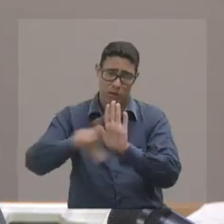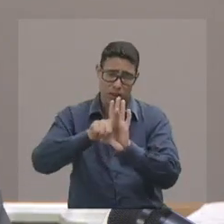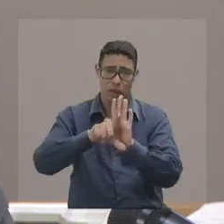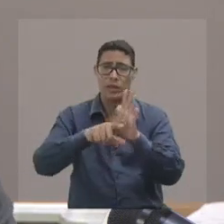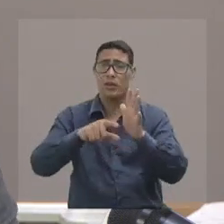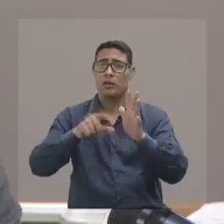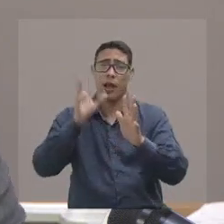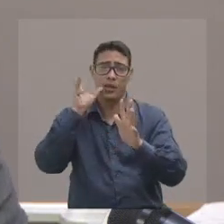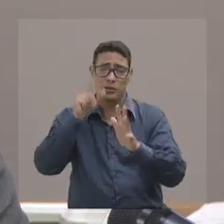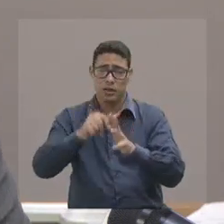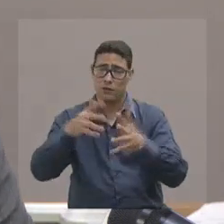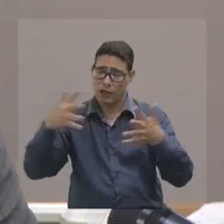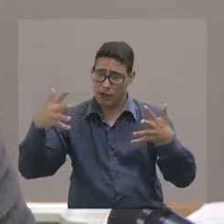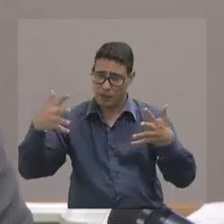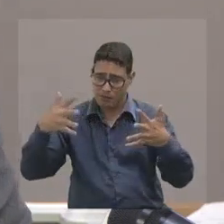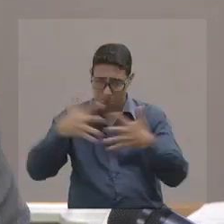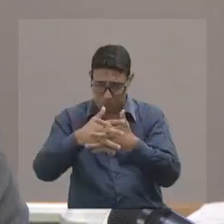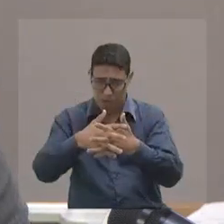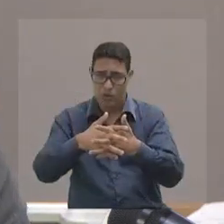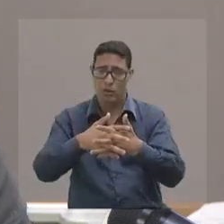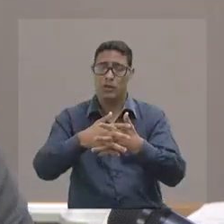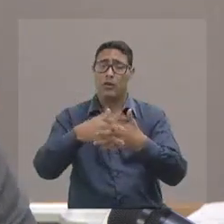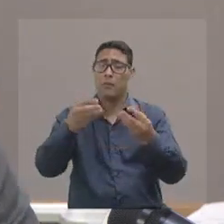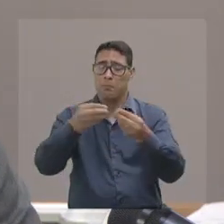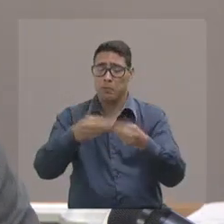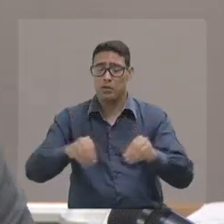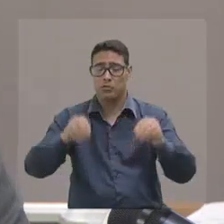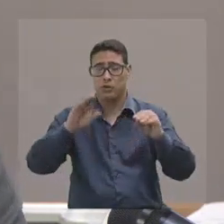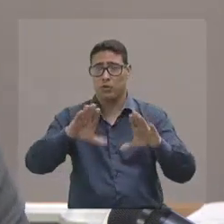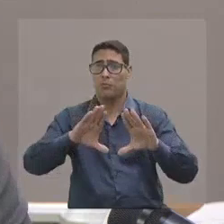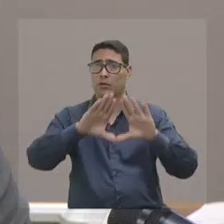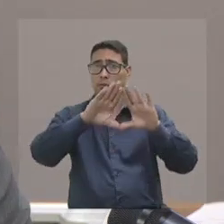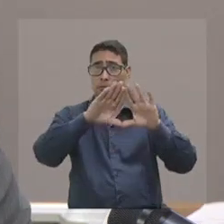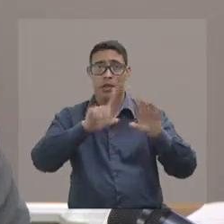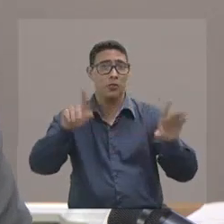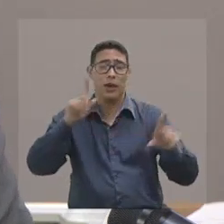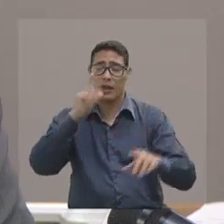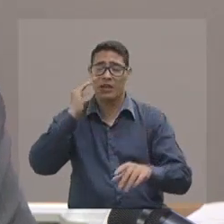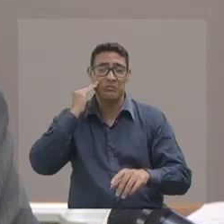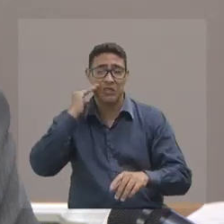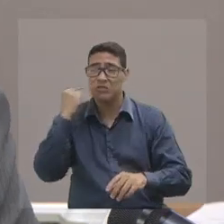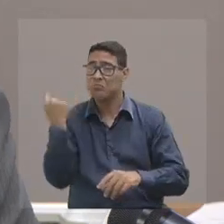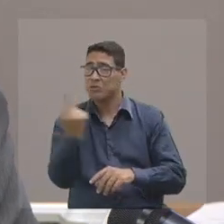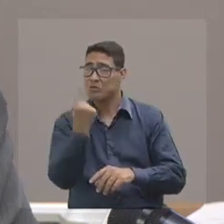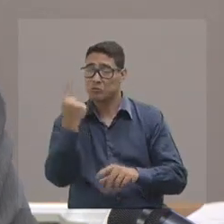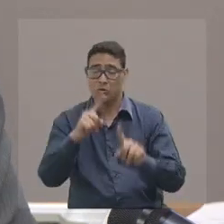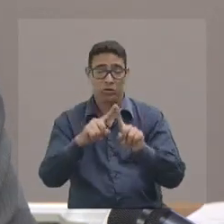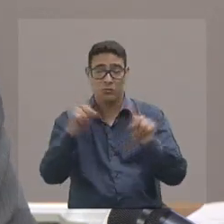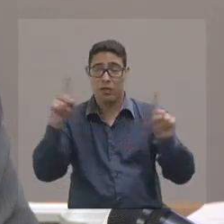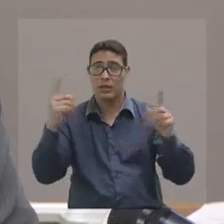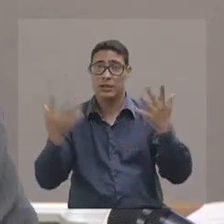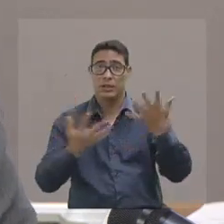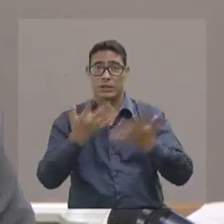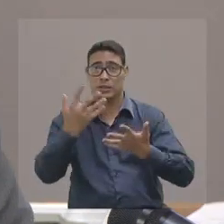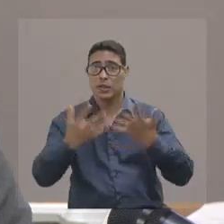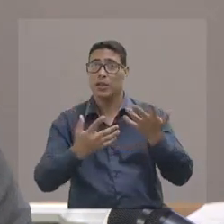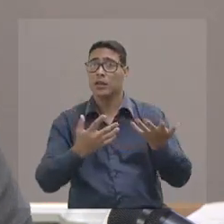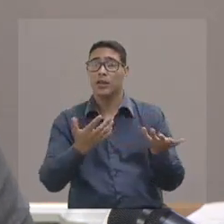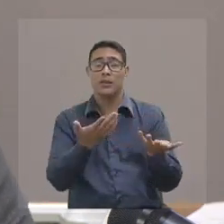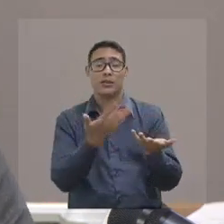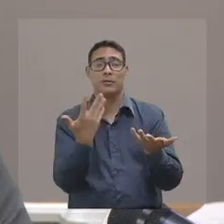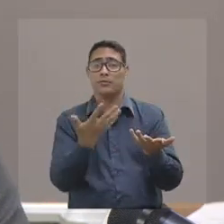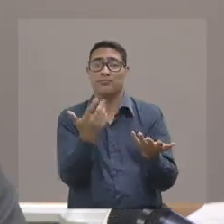que era um prejuízo muito grande para Assembleia não era o entendimento de todos e nem por isso ouve